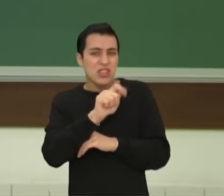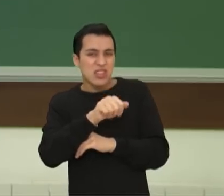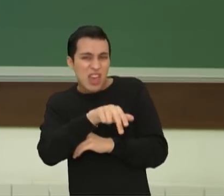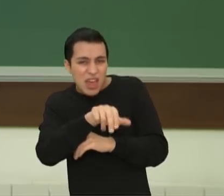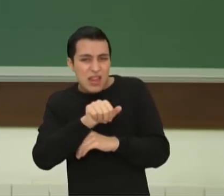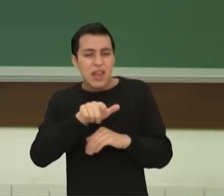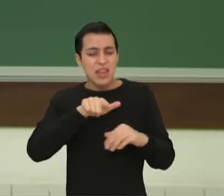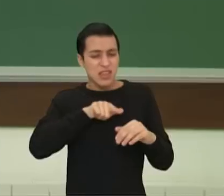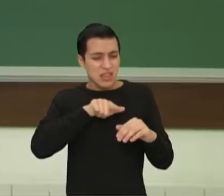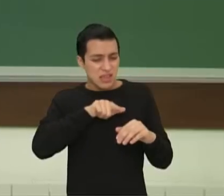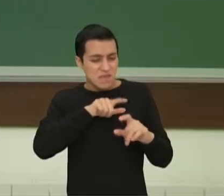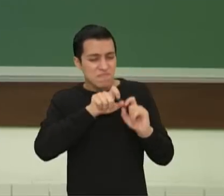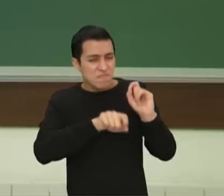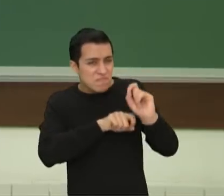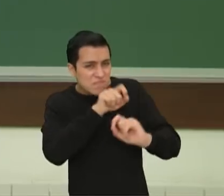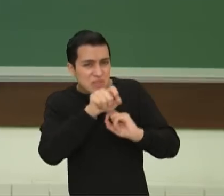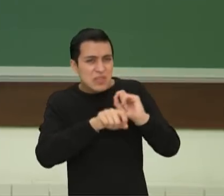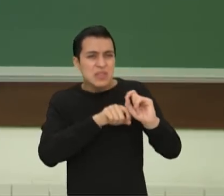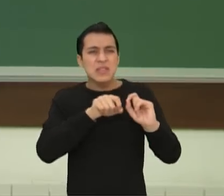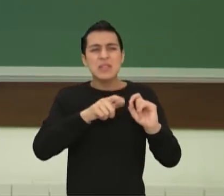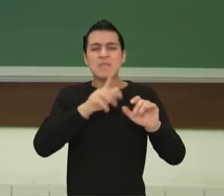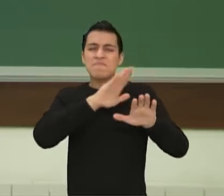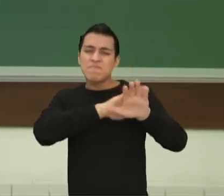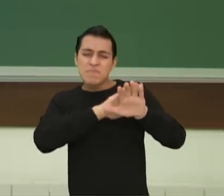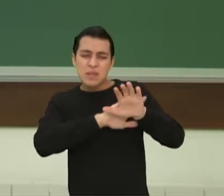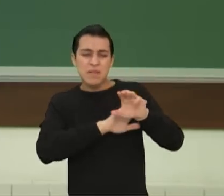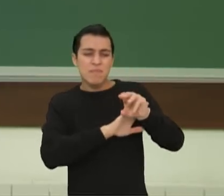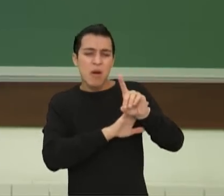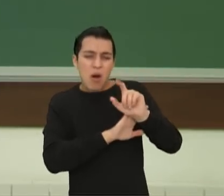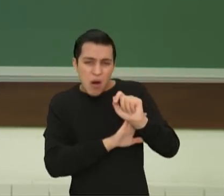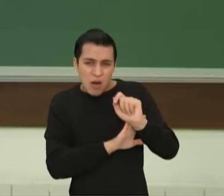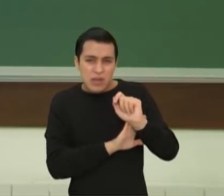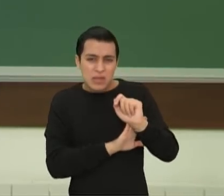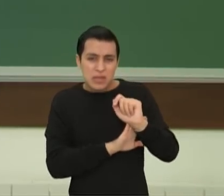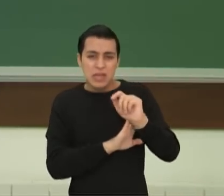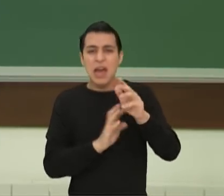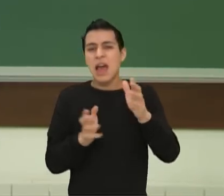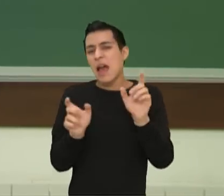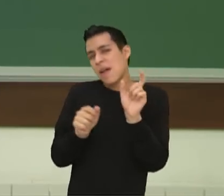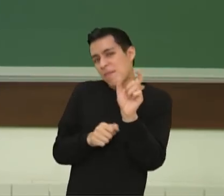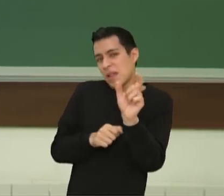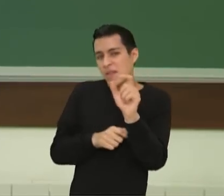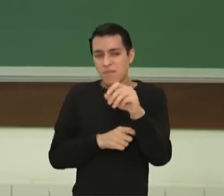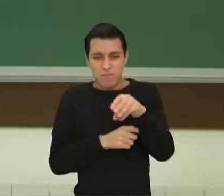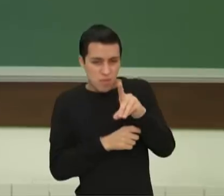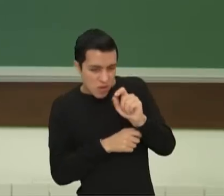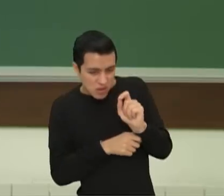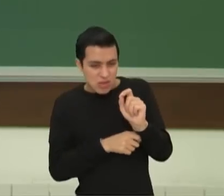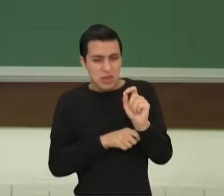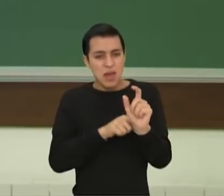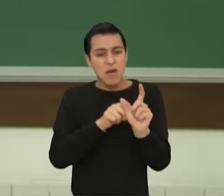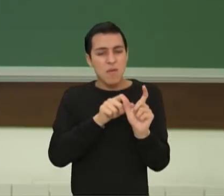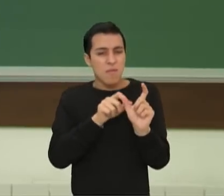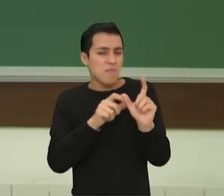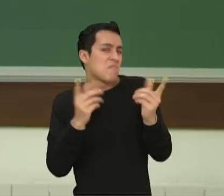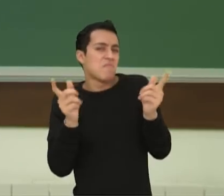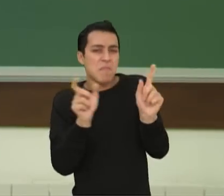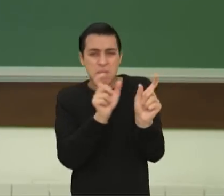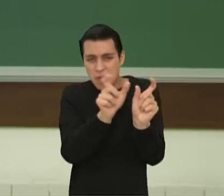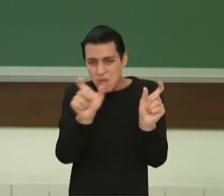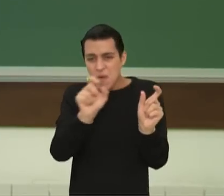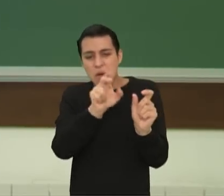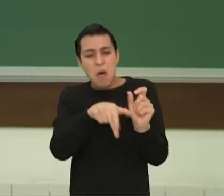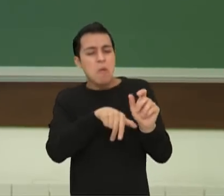palavra moda de uma maneira subentendida. Então, quando aparece a palavra moda, uma locução prepositiva, ou quando ela